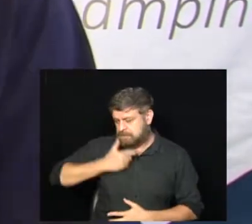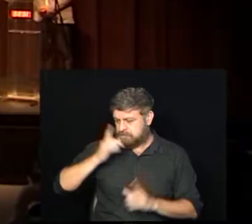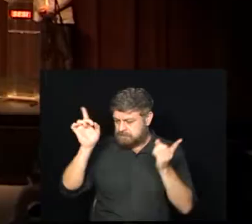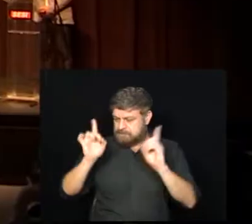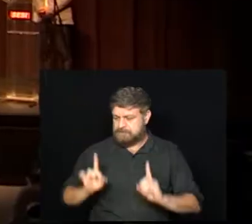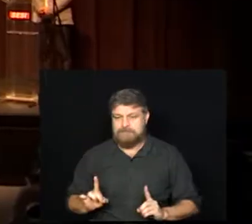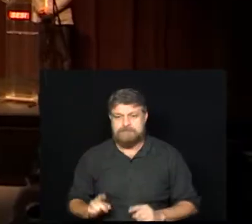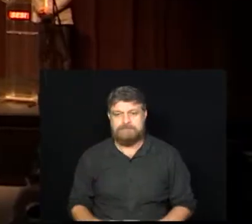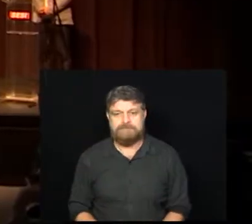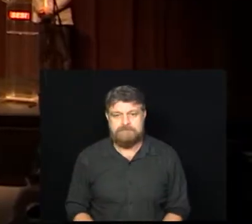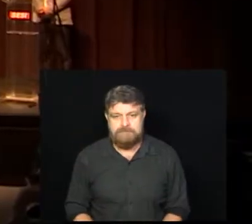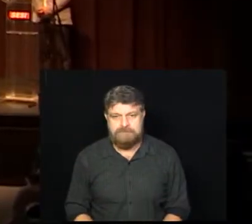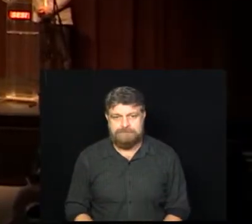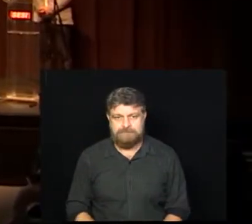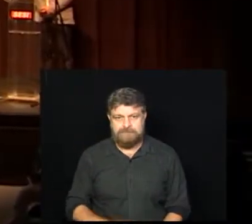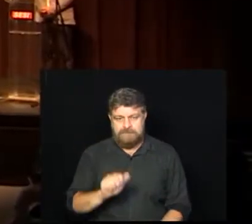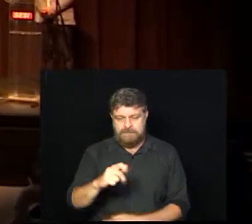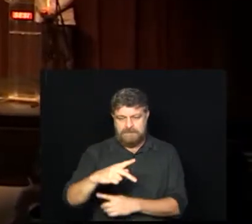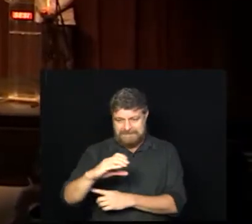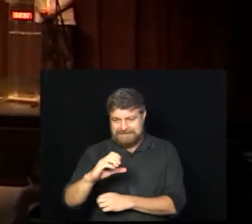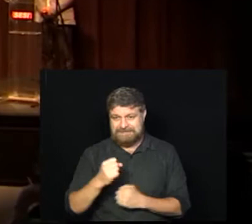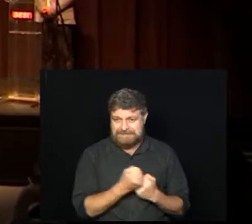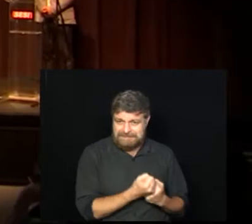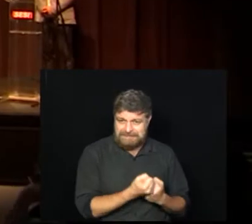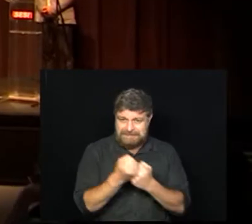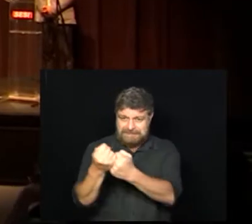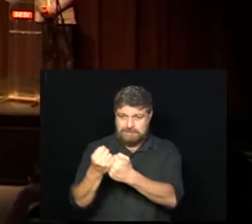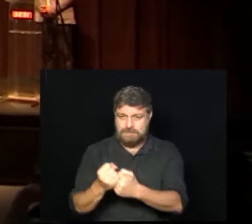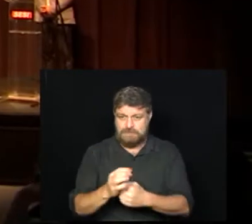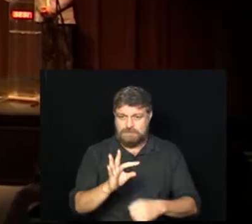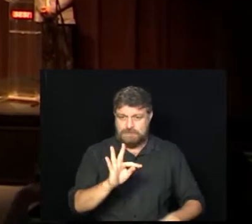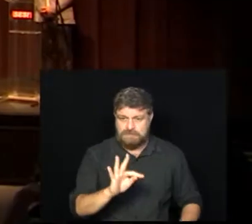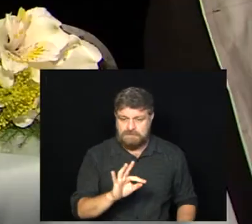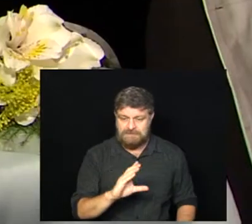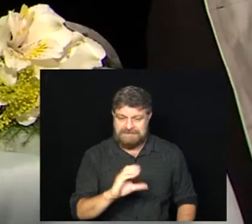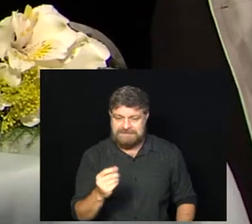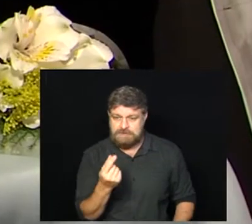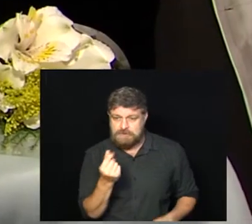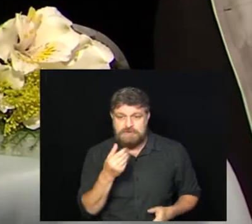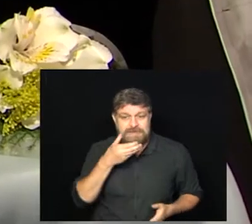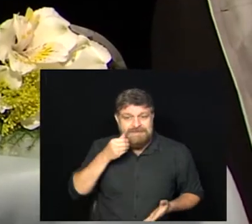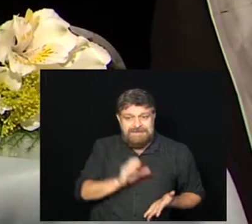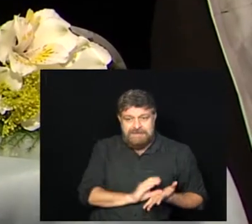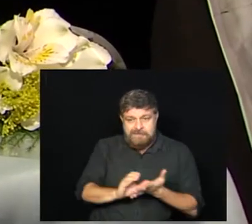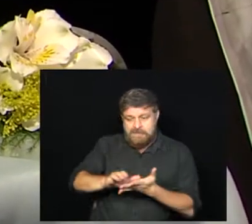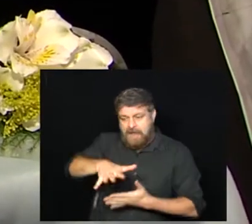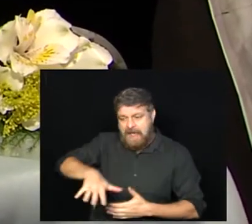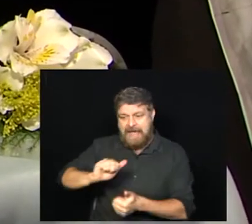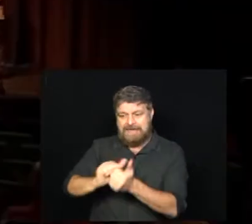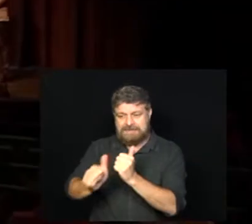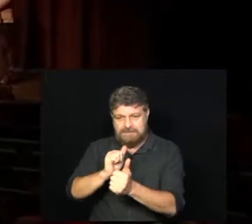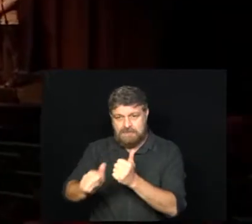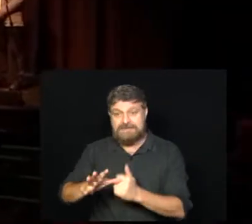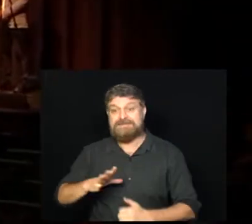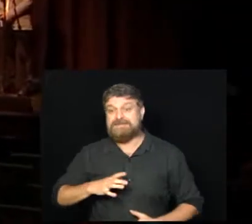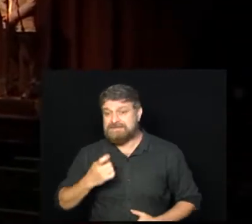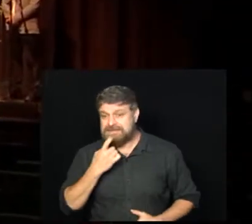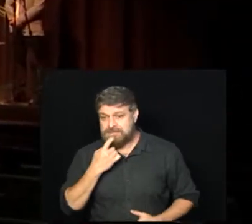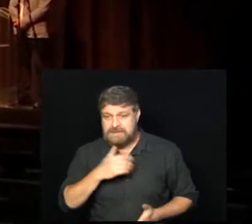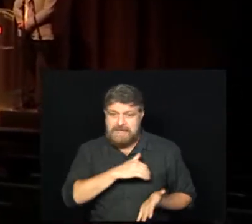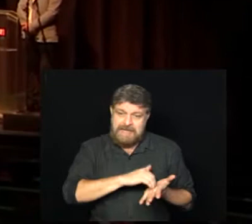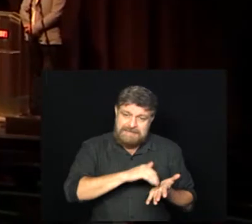deficiência. A APC é apoiada pelo FIEC, Fundo de Investimentos Esportivos de Campinas, da